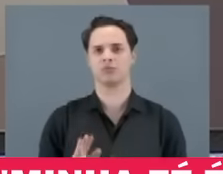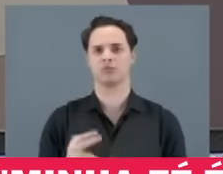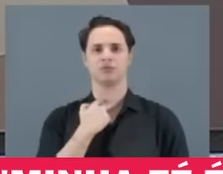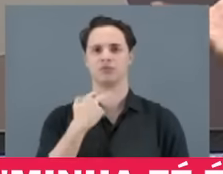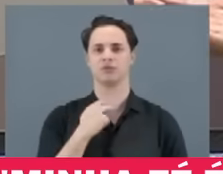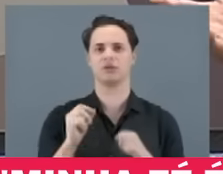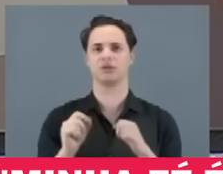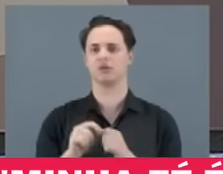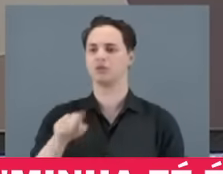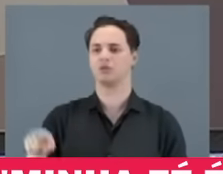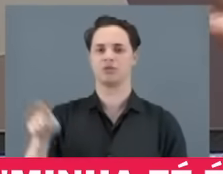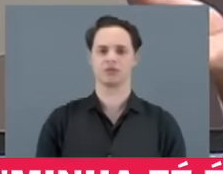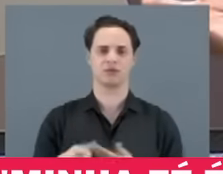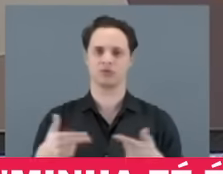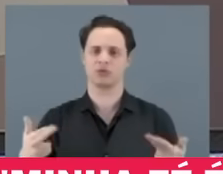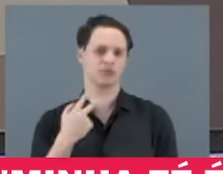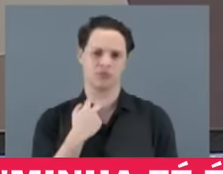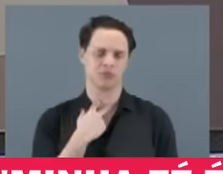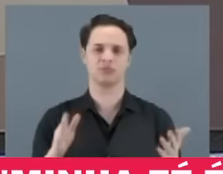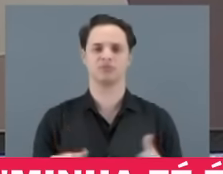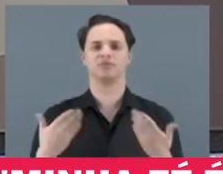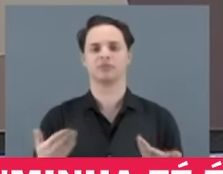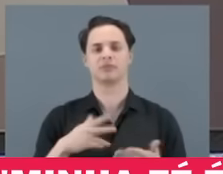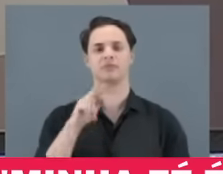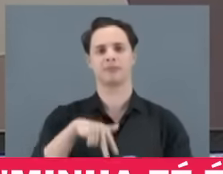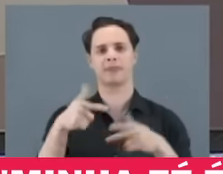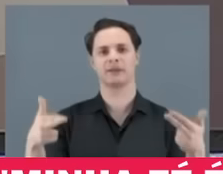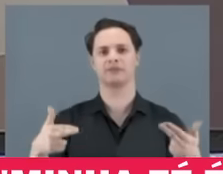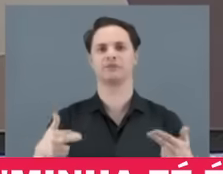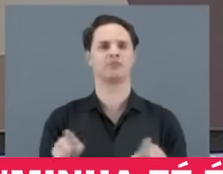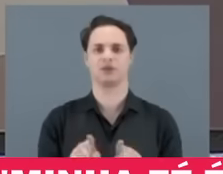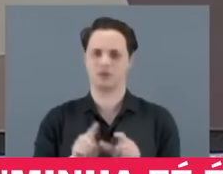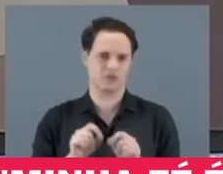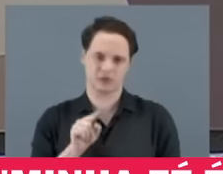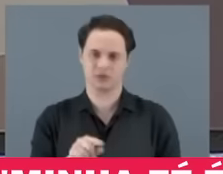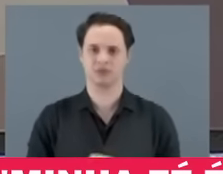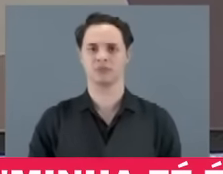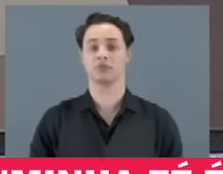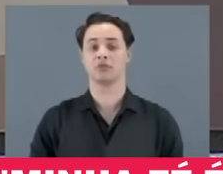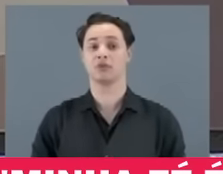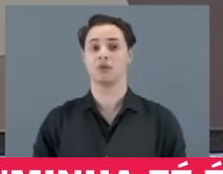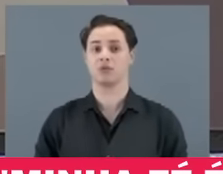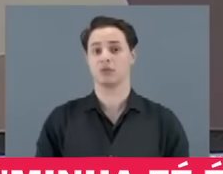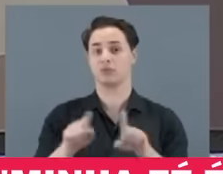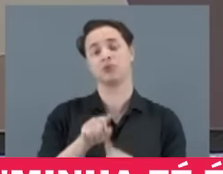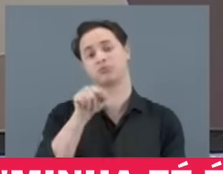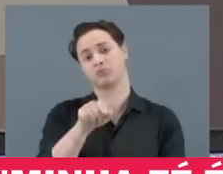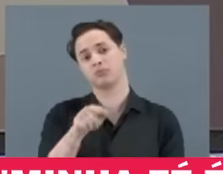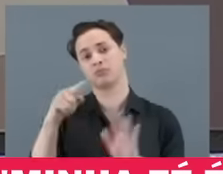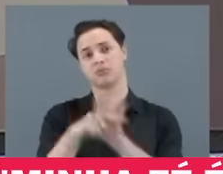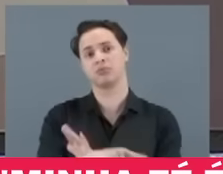posso gerar suspensões e impedimentos. Eu não posso, portanto, me pronunciar sobre casos concretos e não o farei. Finalmente, o senhor pergunta